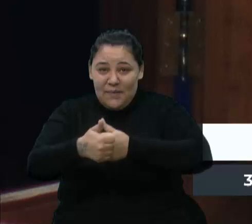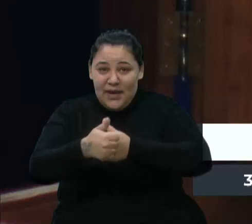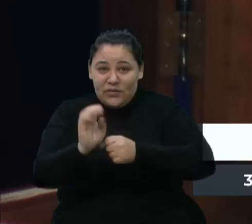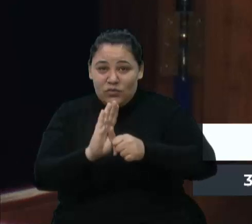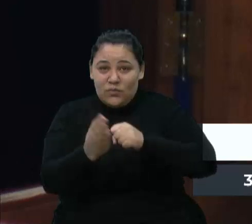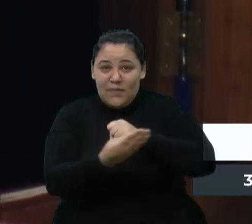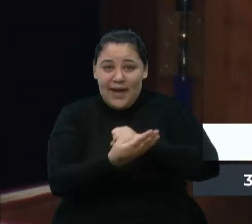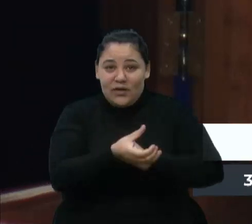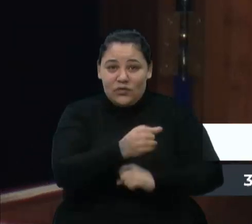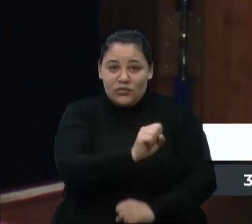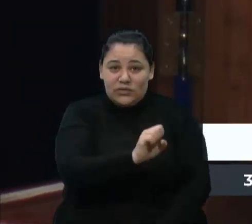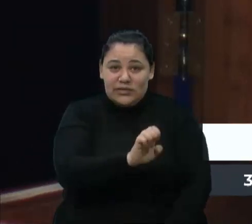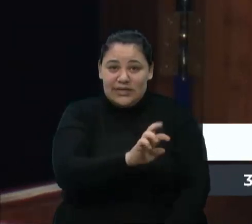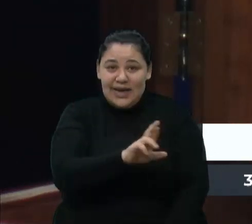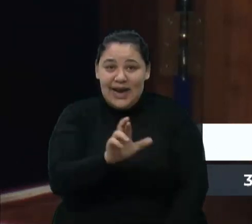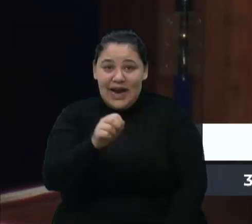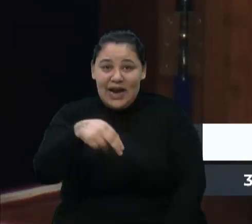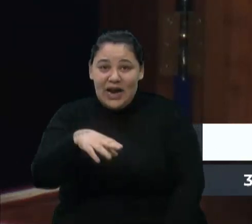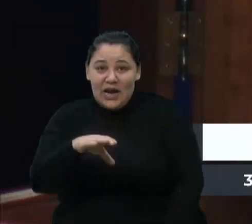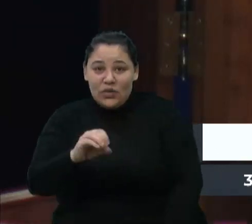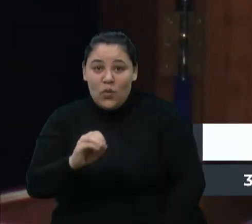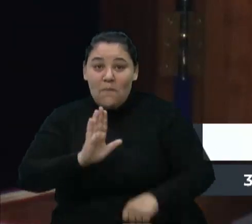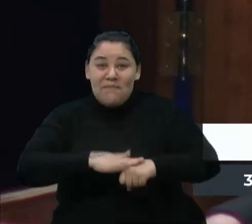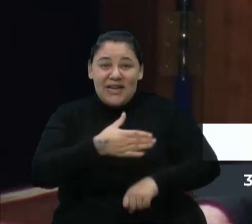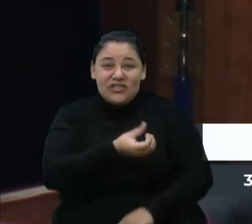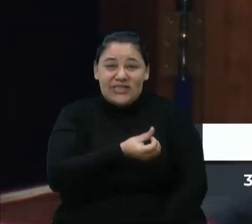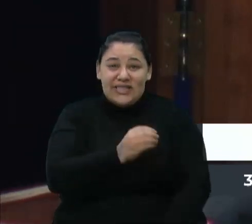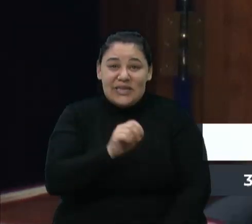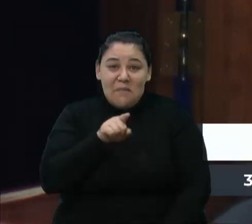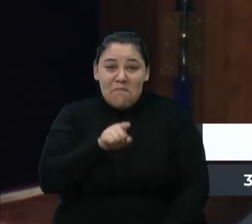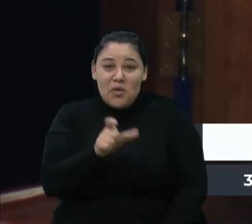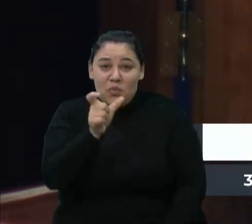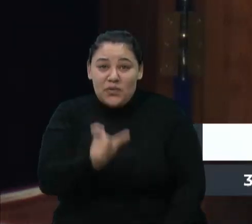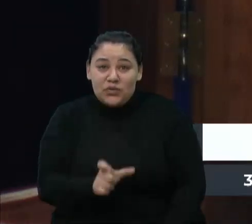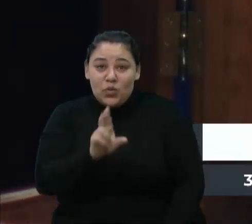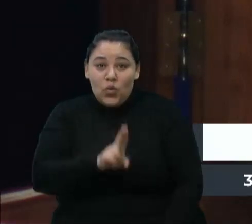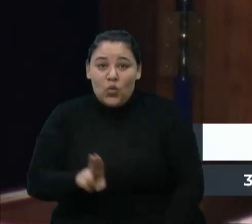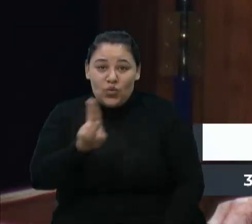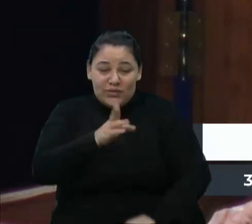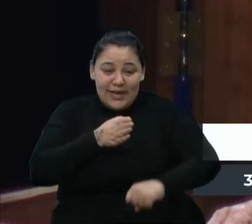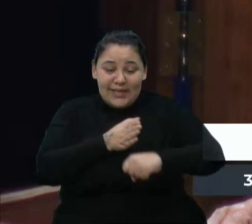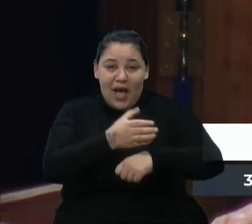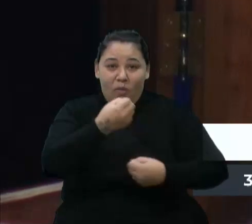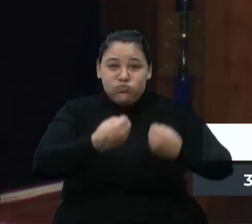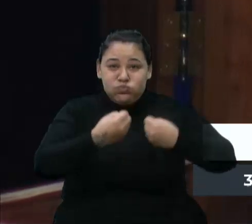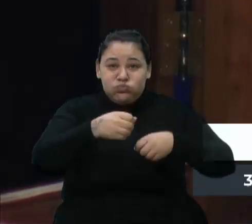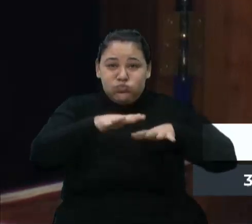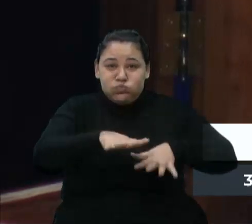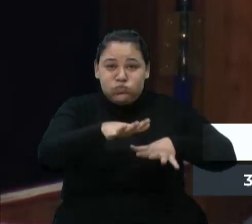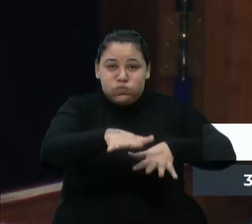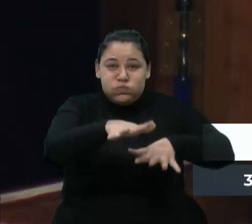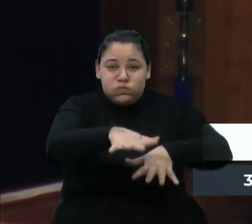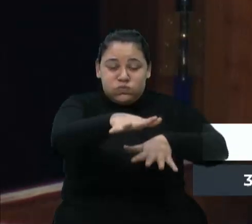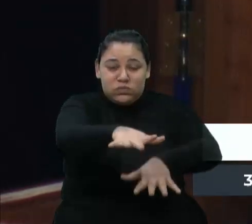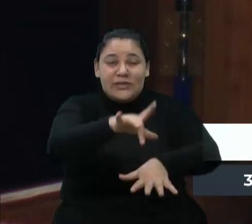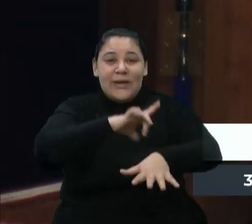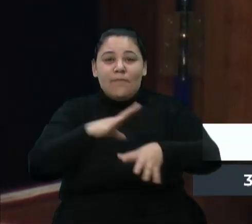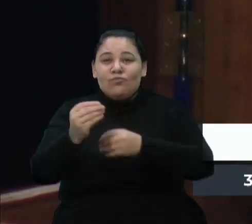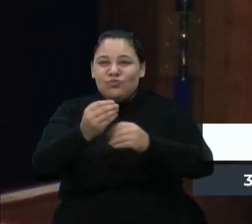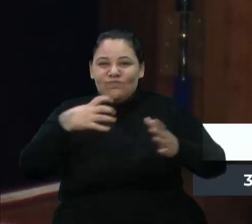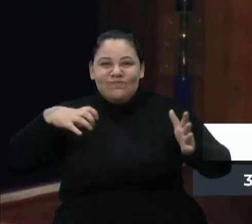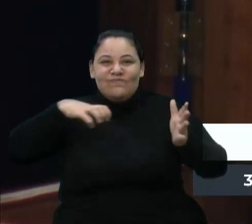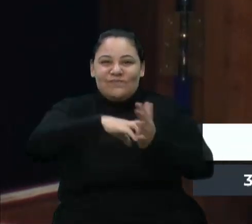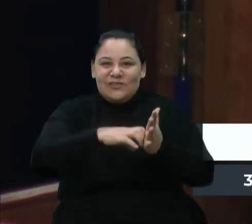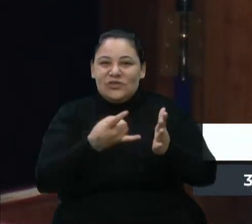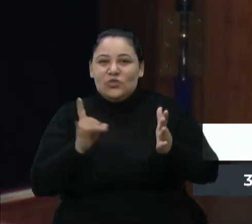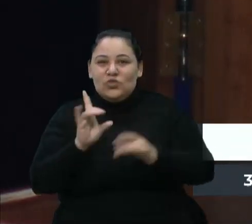mil pessoas usam essa entrada quando ele sai do trabalho. Também está dando muito acidente nesses